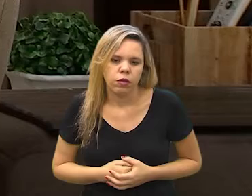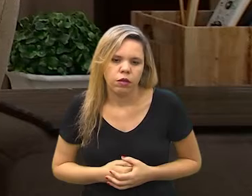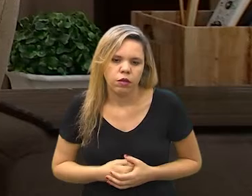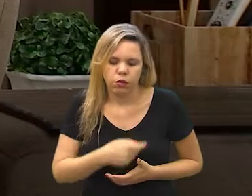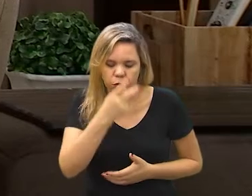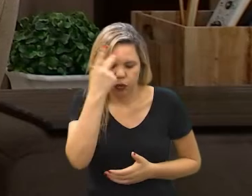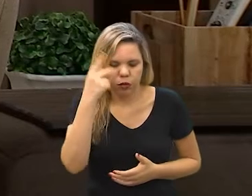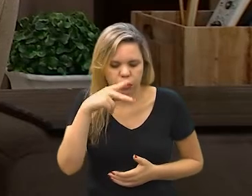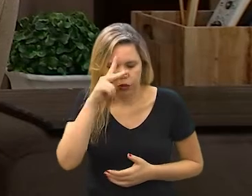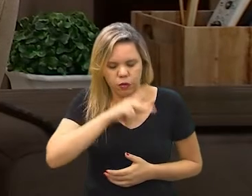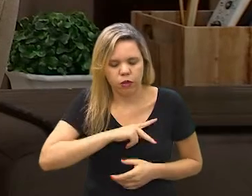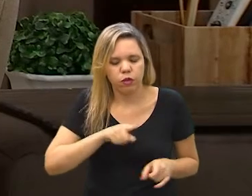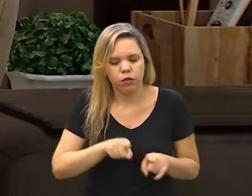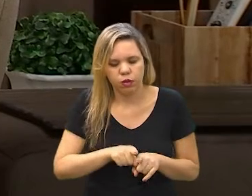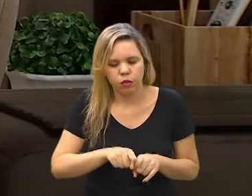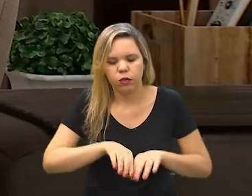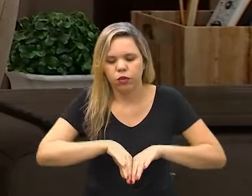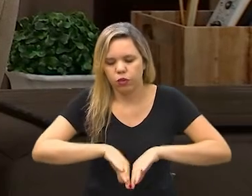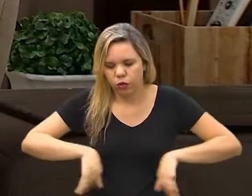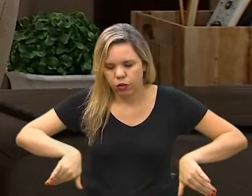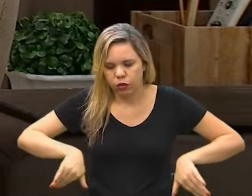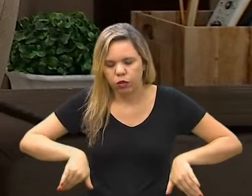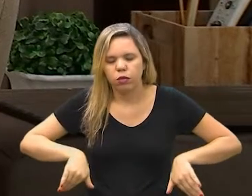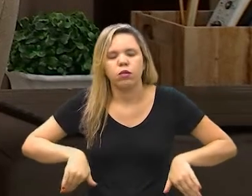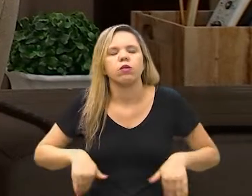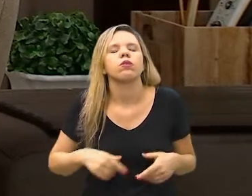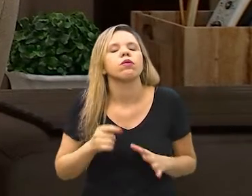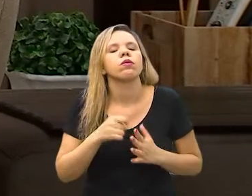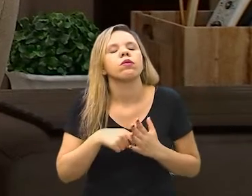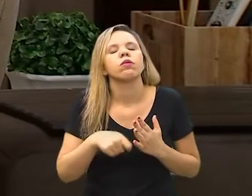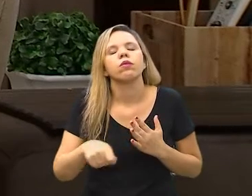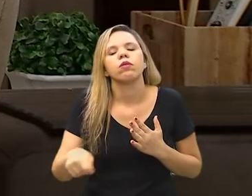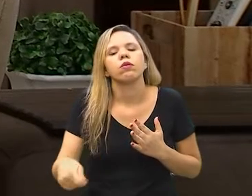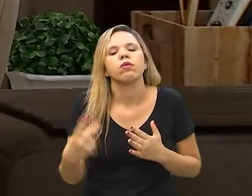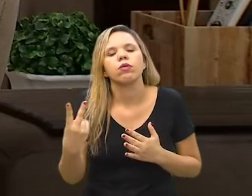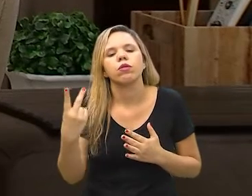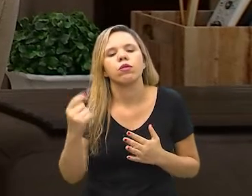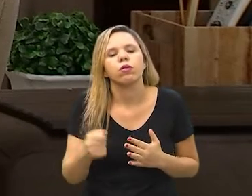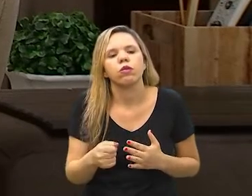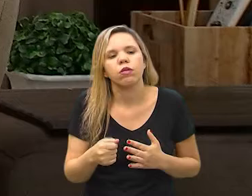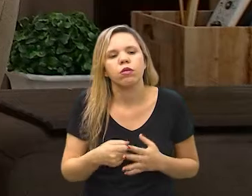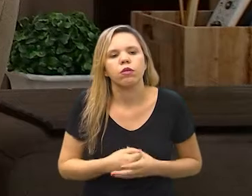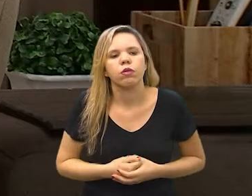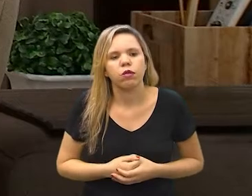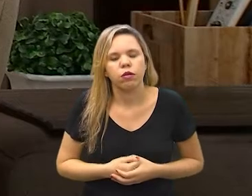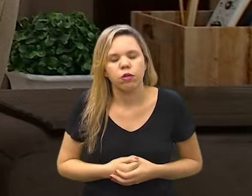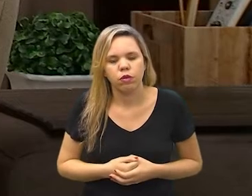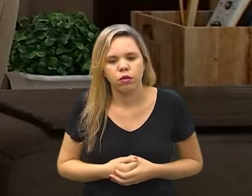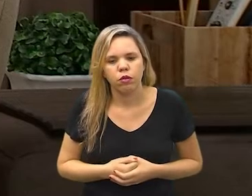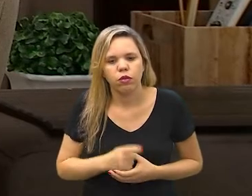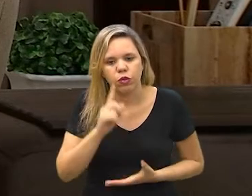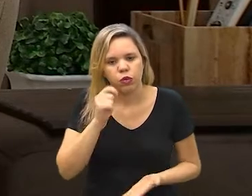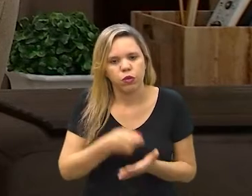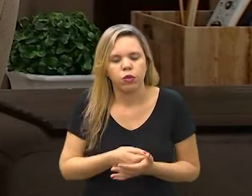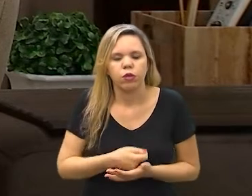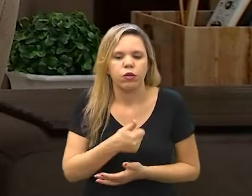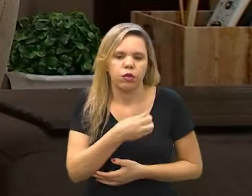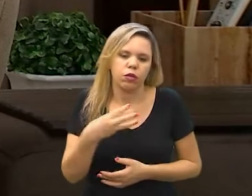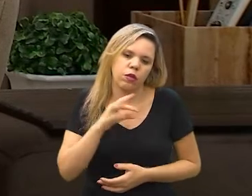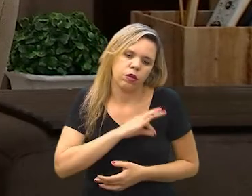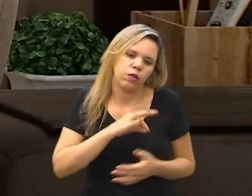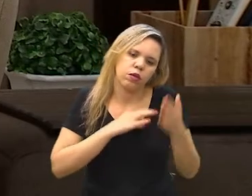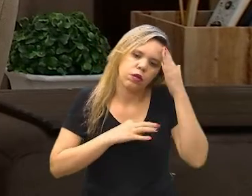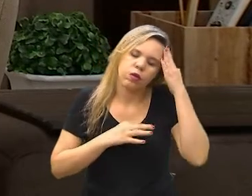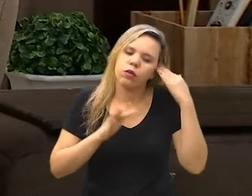ele próprio também, ele pode separar ao longo dos meses aquele valor que vai garantir o 13º no final do